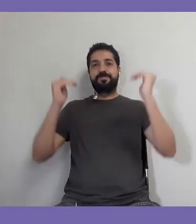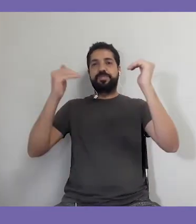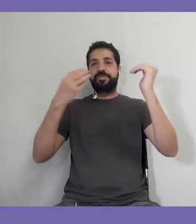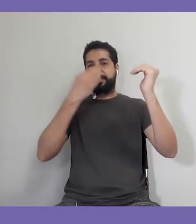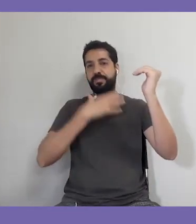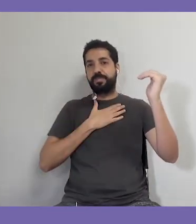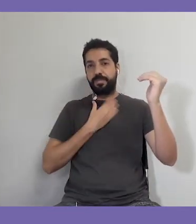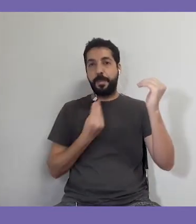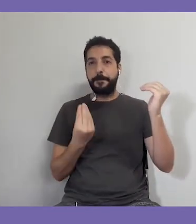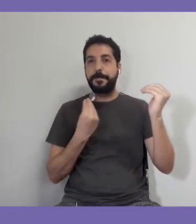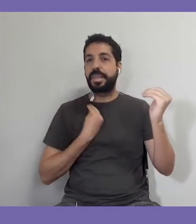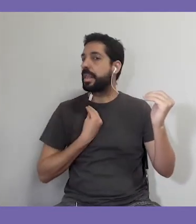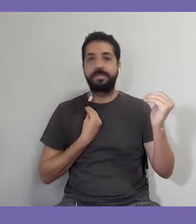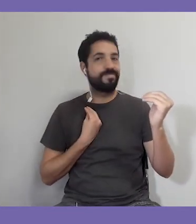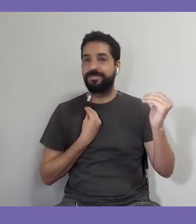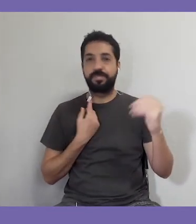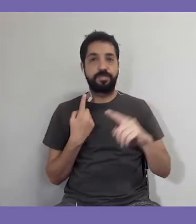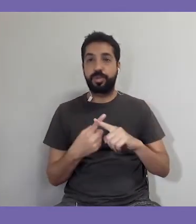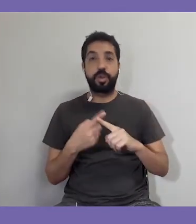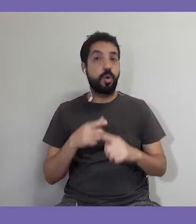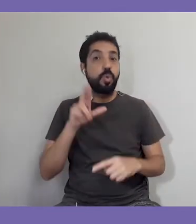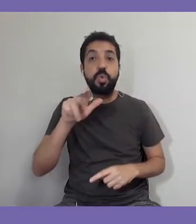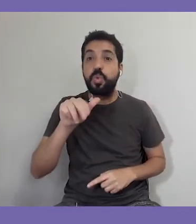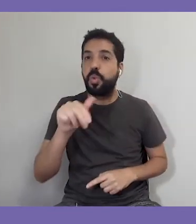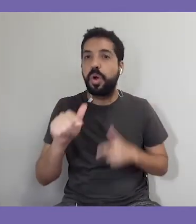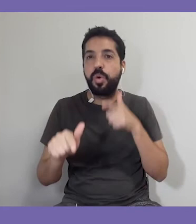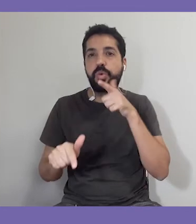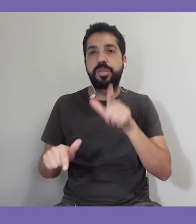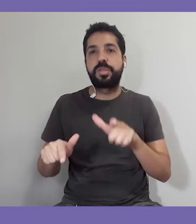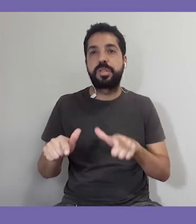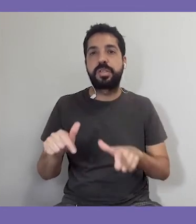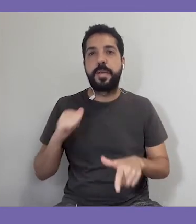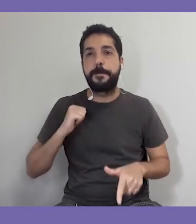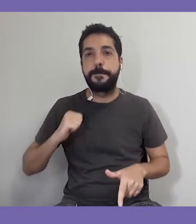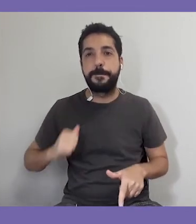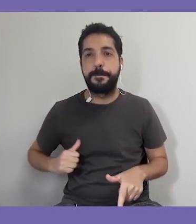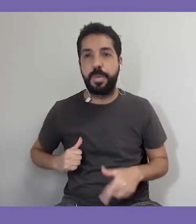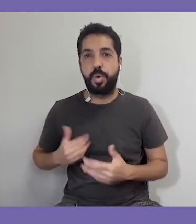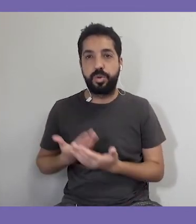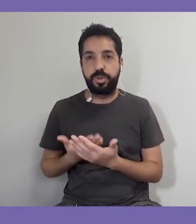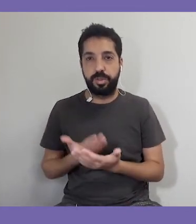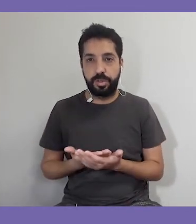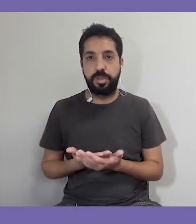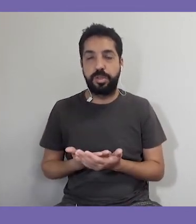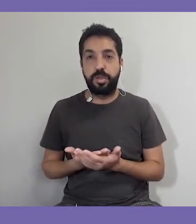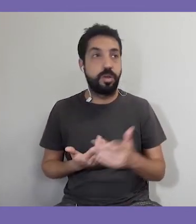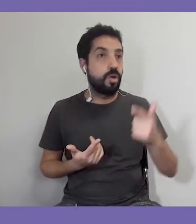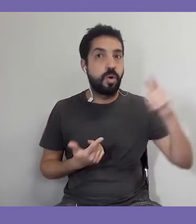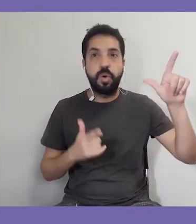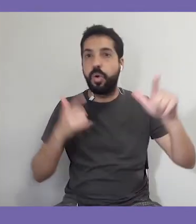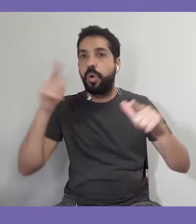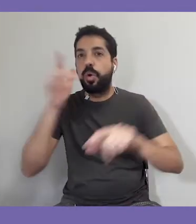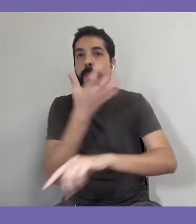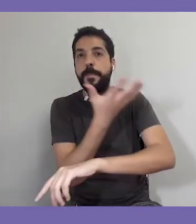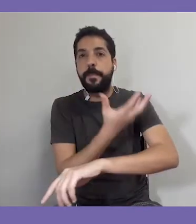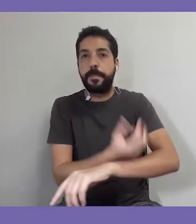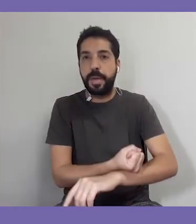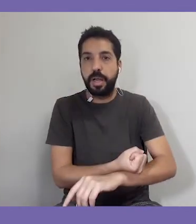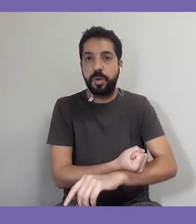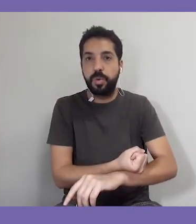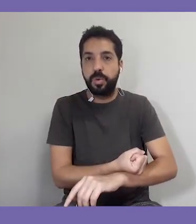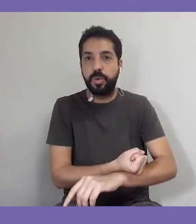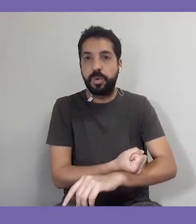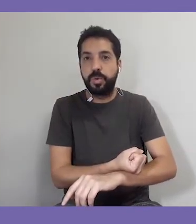jeito nenhum, de forma alguma, porque eu nunca consegui uma bolsa, né? Assim, nunca consegui uma bolsa e outras pessoas